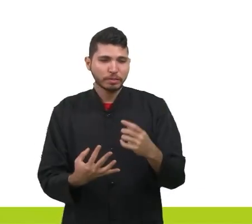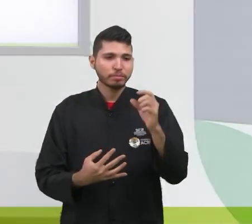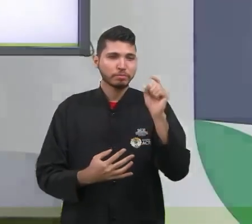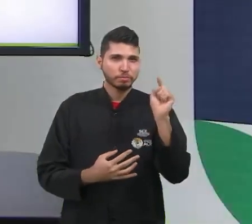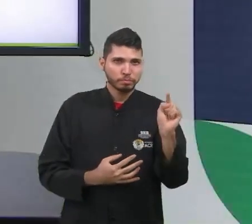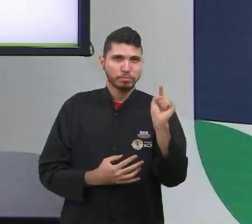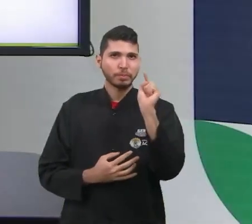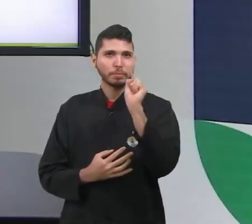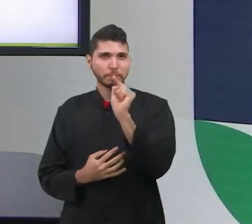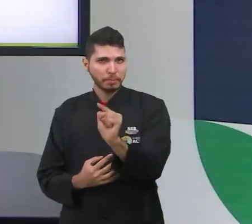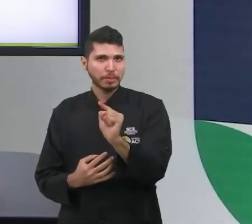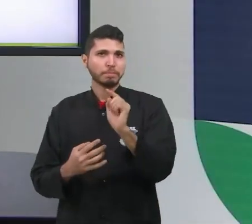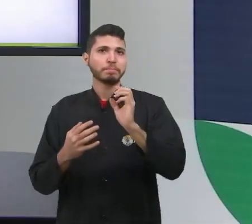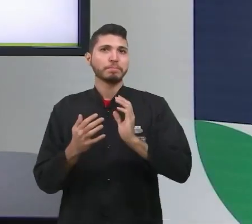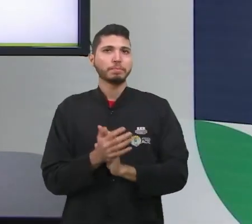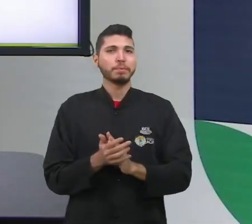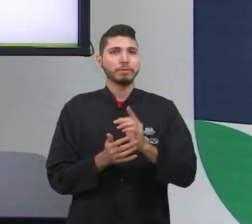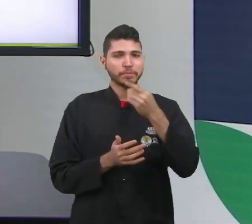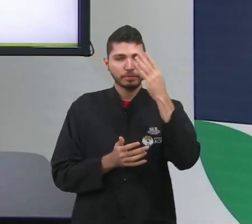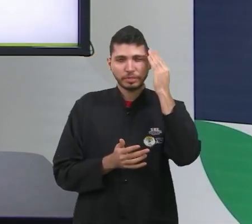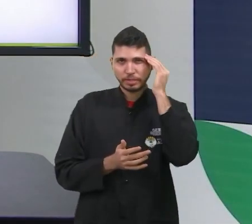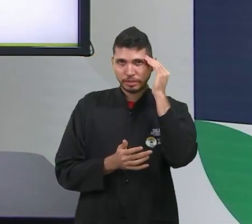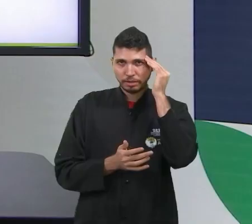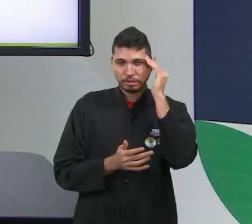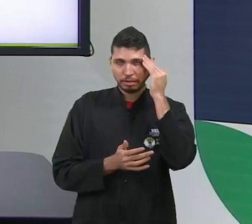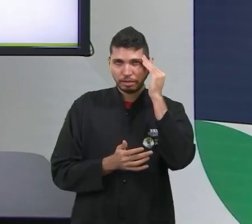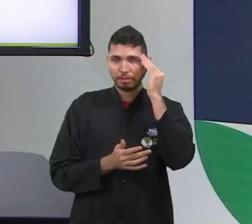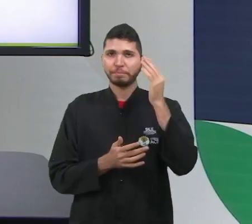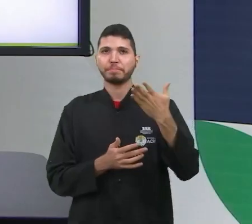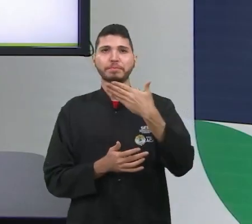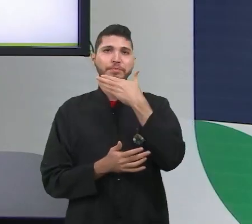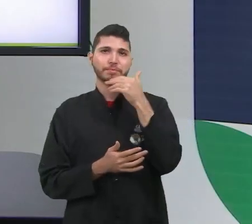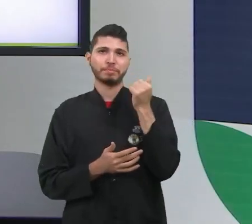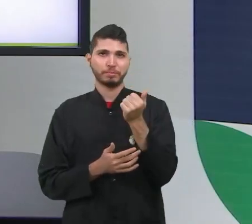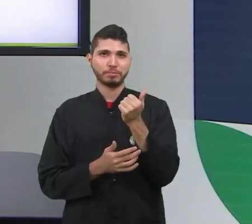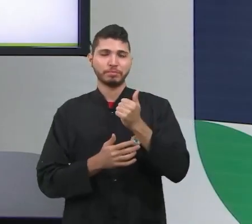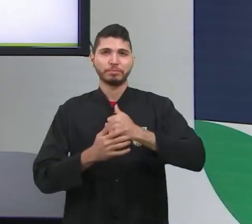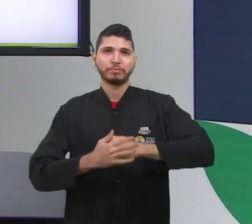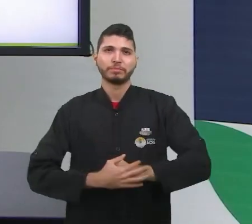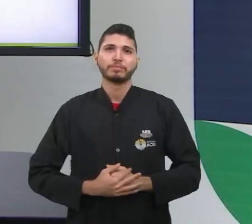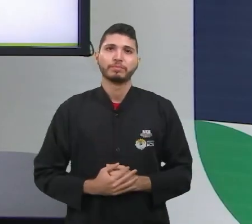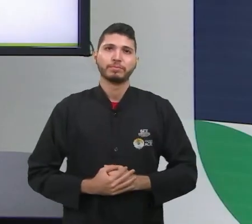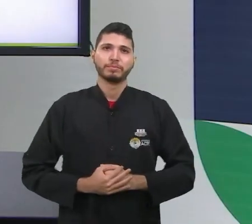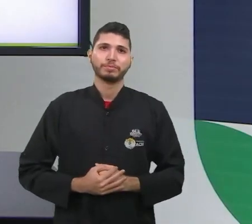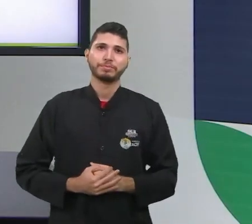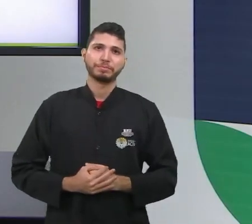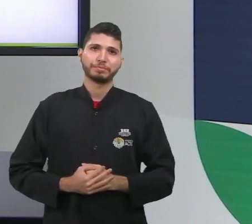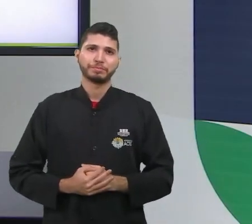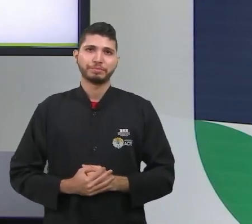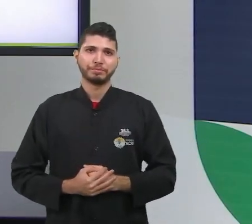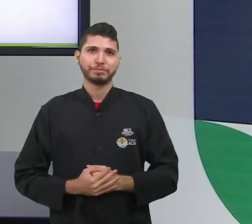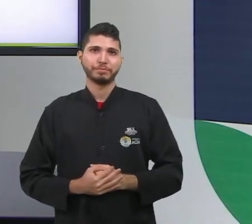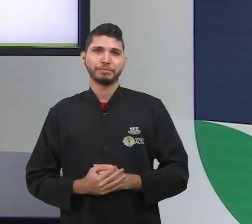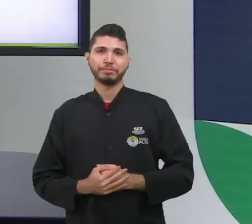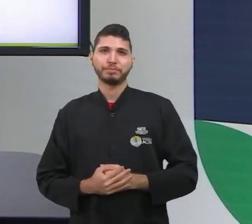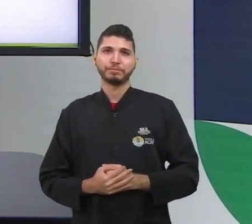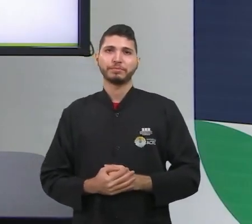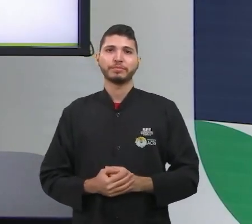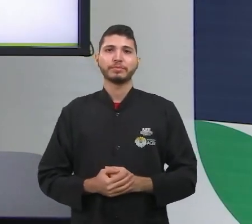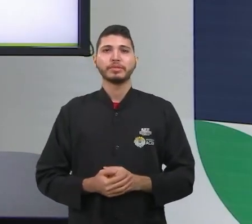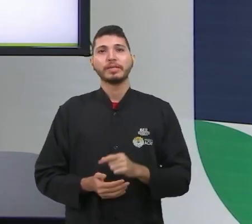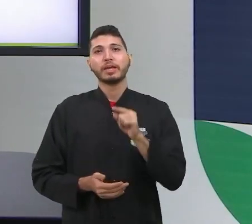entre cada uma para ficar mais esclarecido para a gente. Primeiro, o que o fator maritimidade